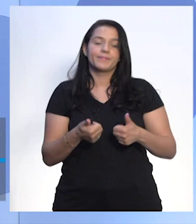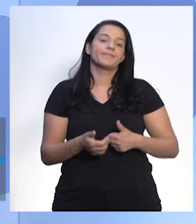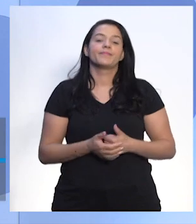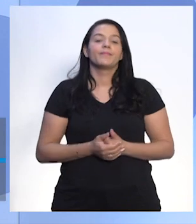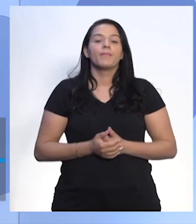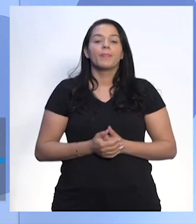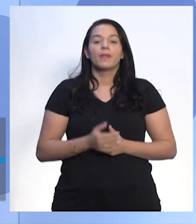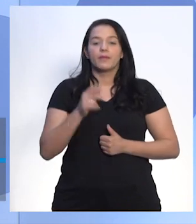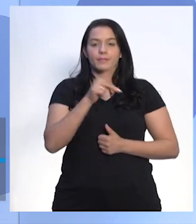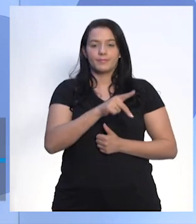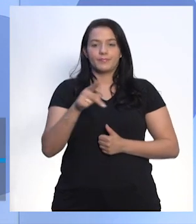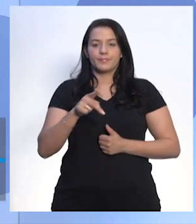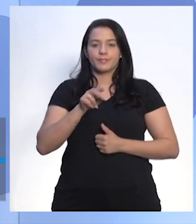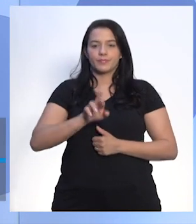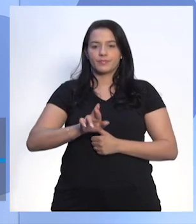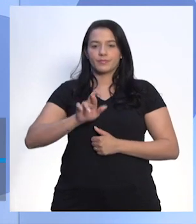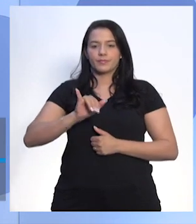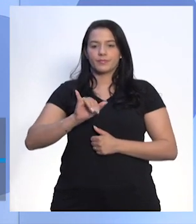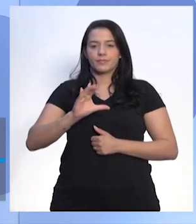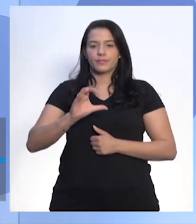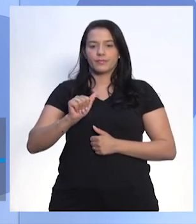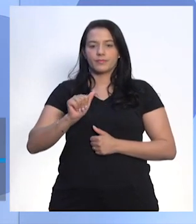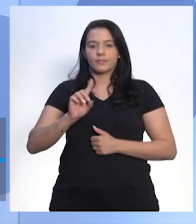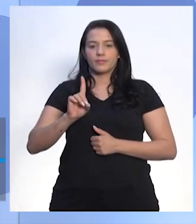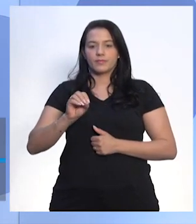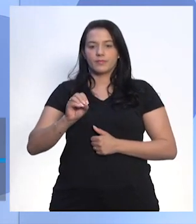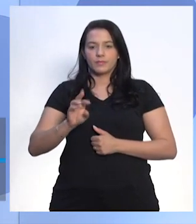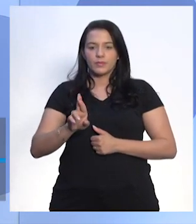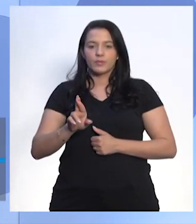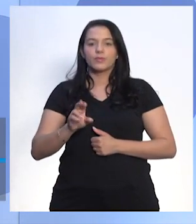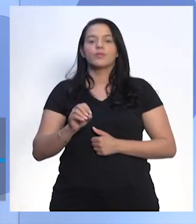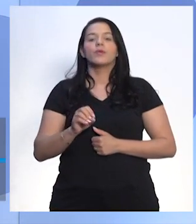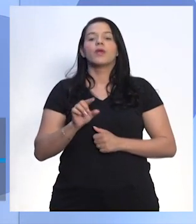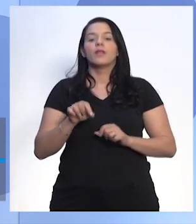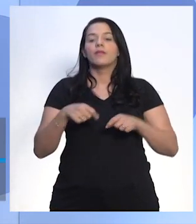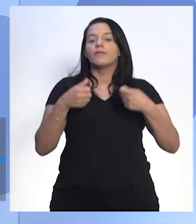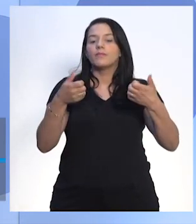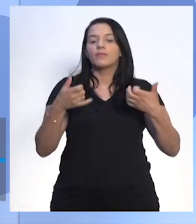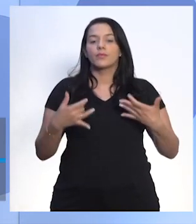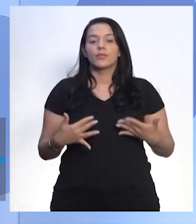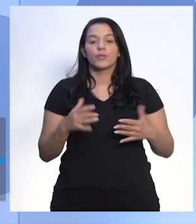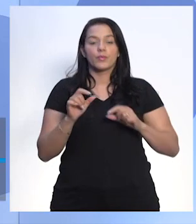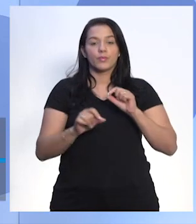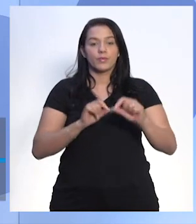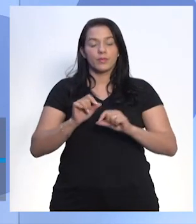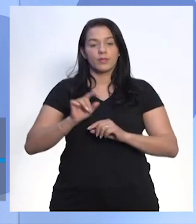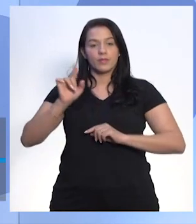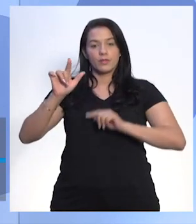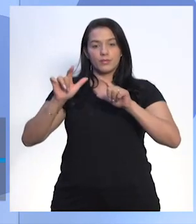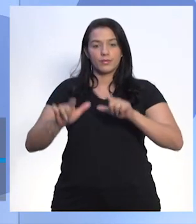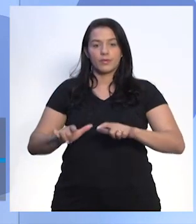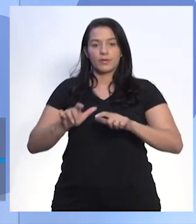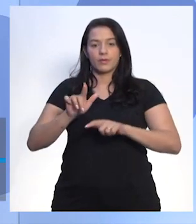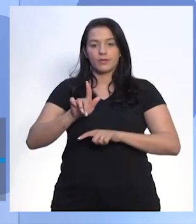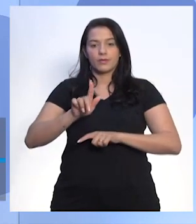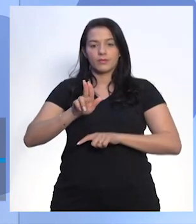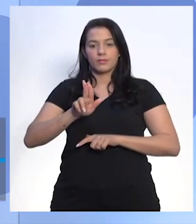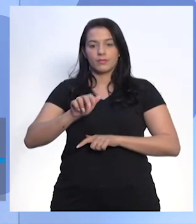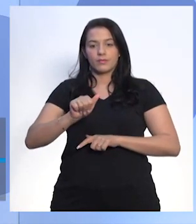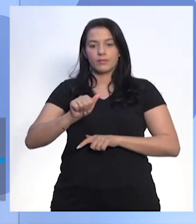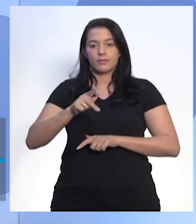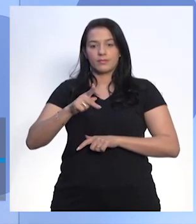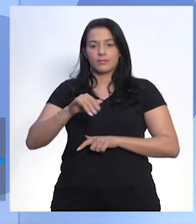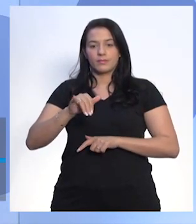ele diz assim, ó, minha aluna Micaíla, da Escola Estadual Padre Antônio Dragoni, lá em Guapiara, São